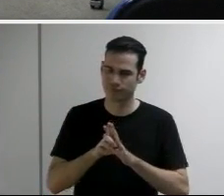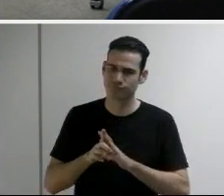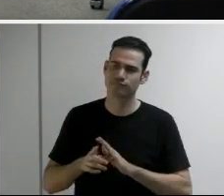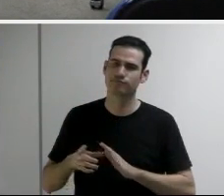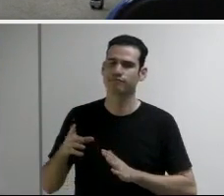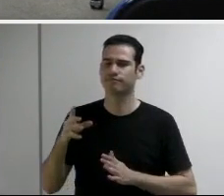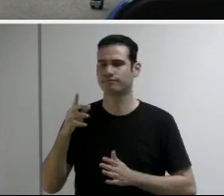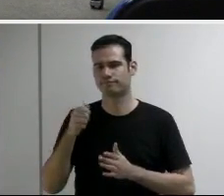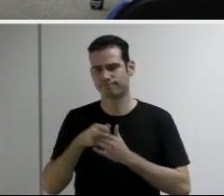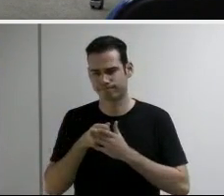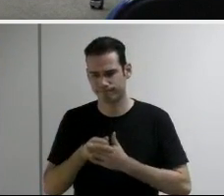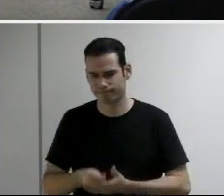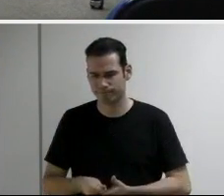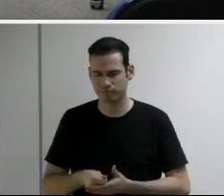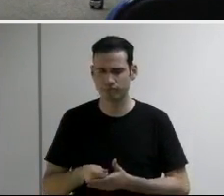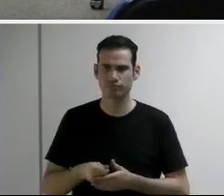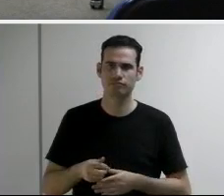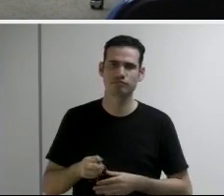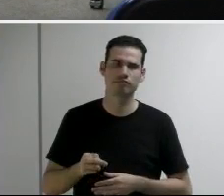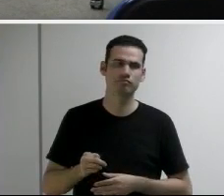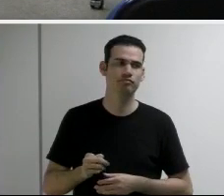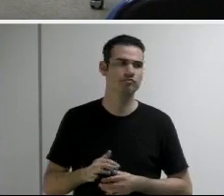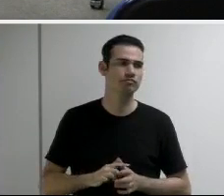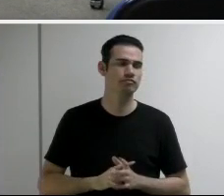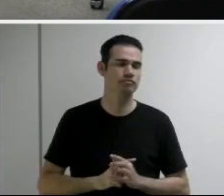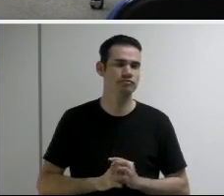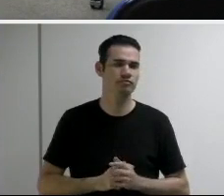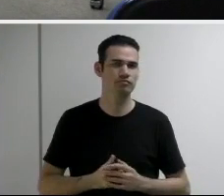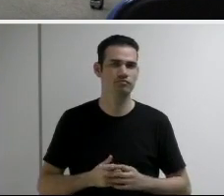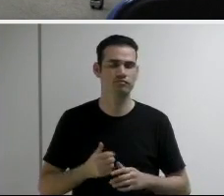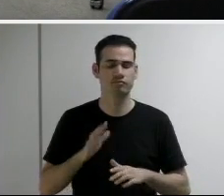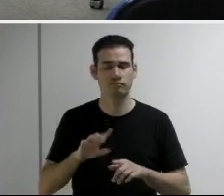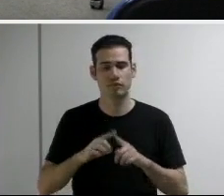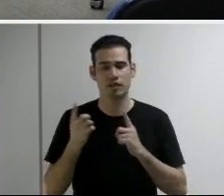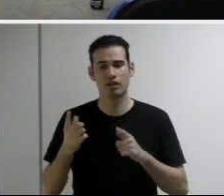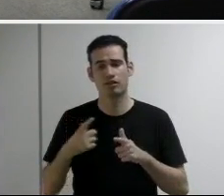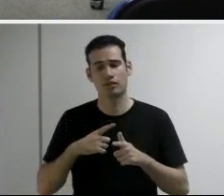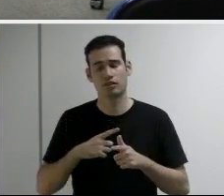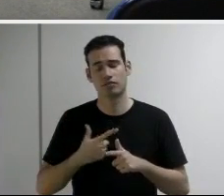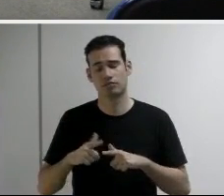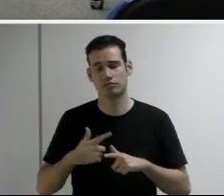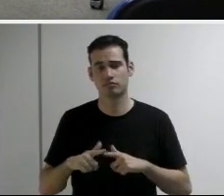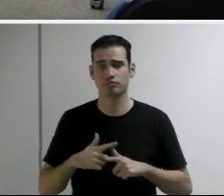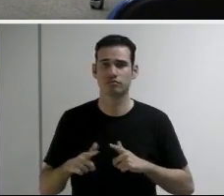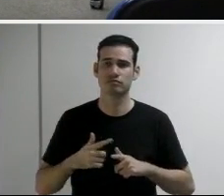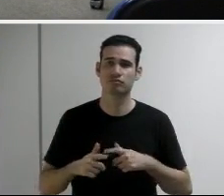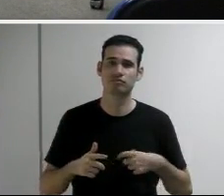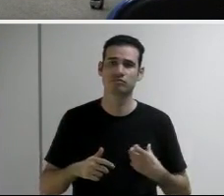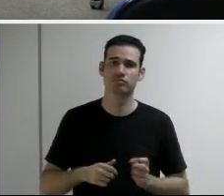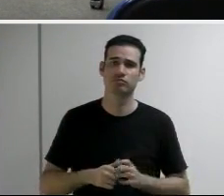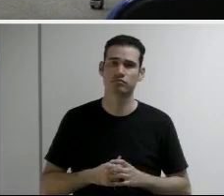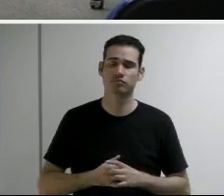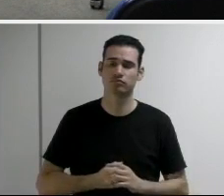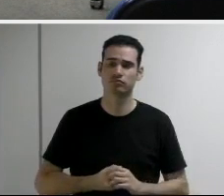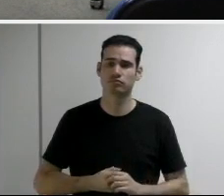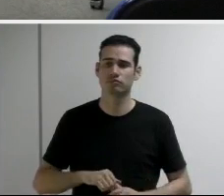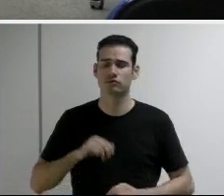é difícil, né? O primeiro problema que surgiu foi a consolidação dos termos, dos adjetivos para